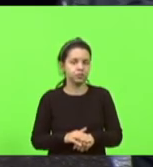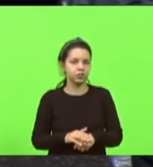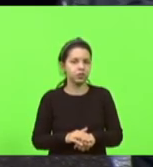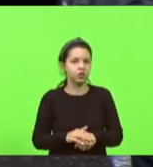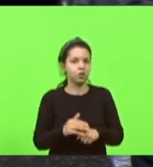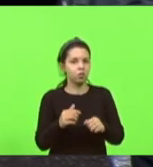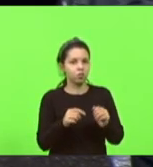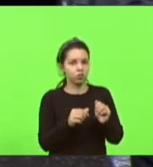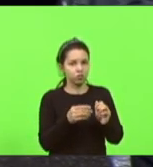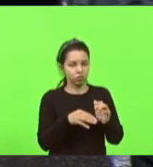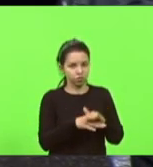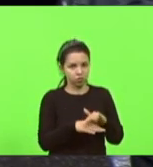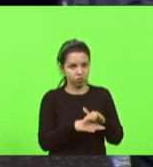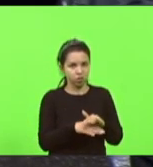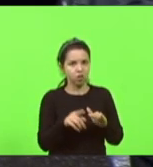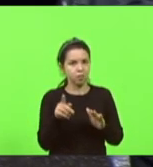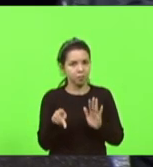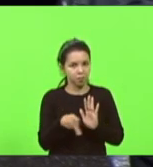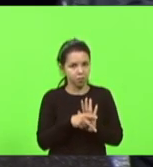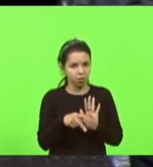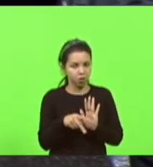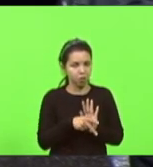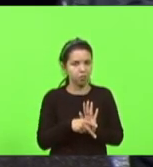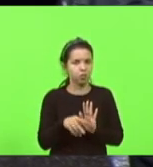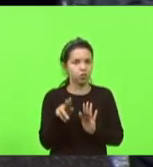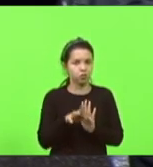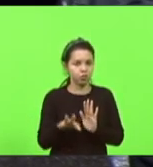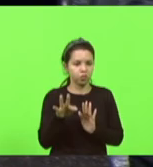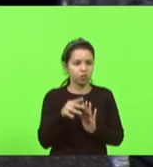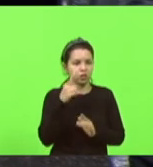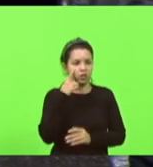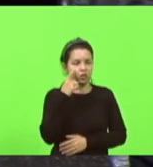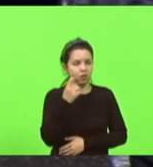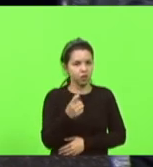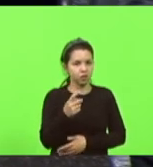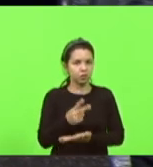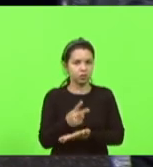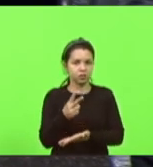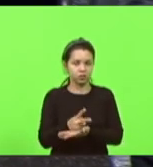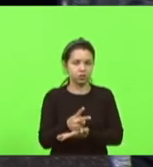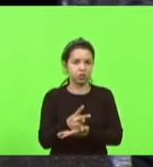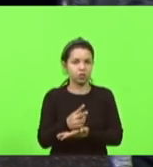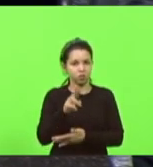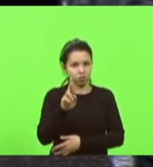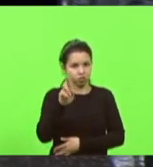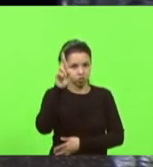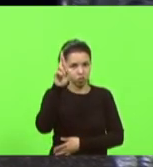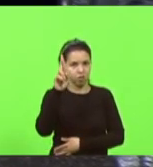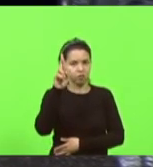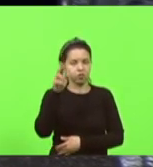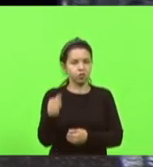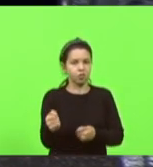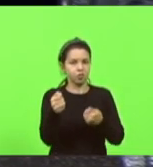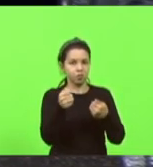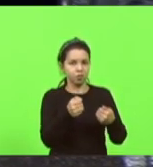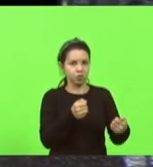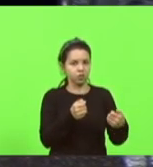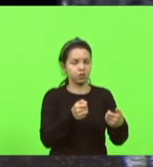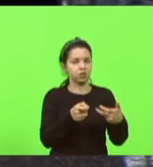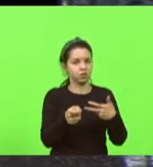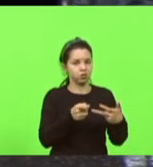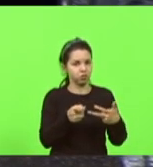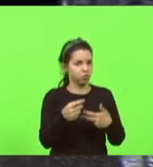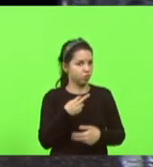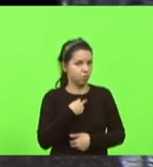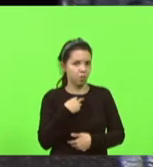União e de interesse de manutenção exclusiva do chefe do Poder Executivo. Não se pode